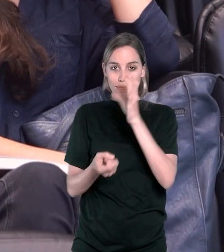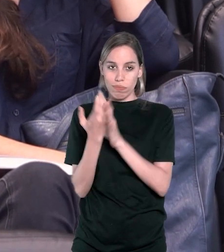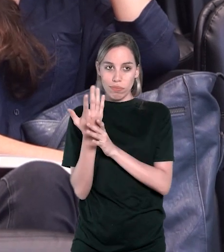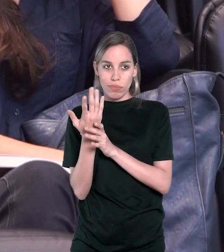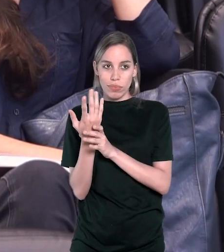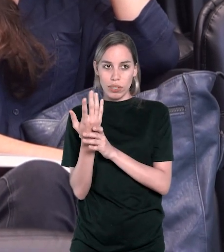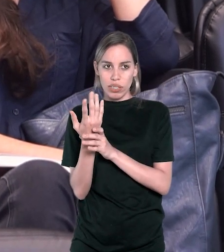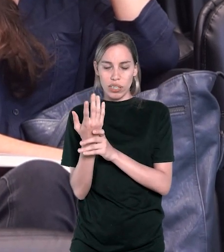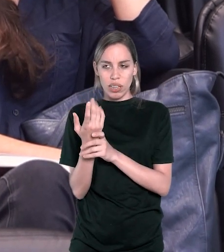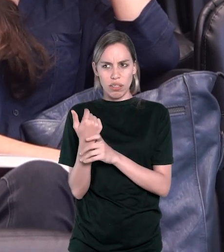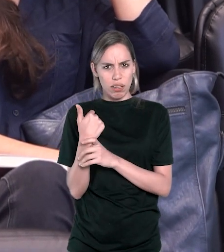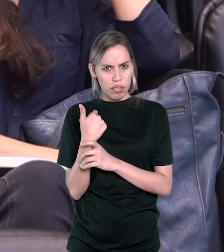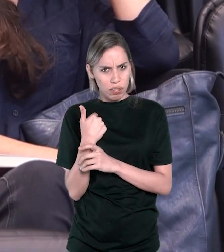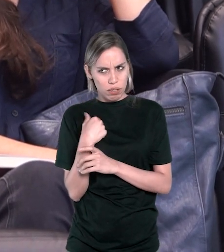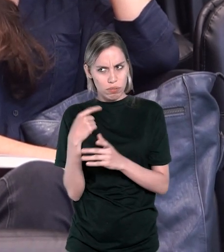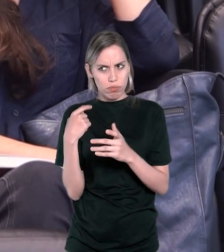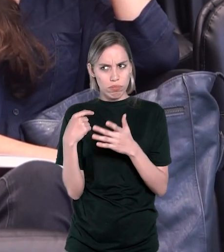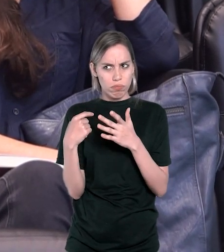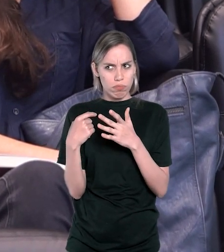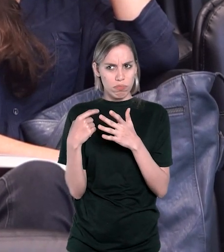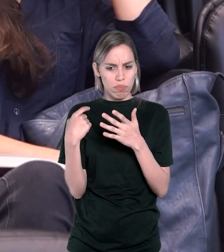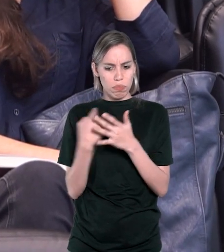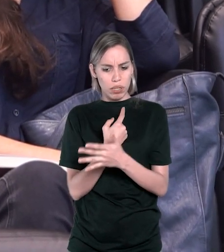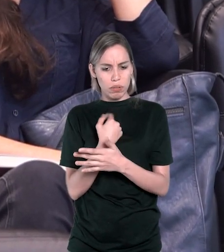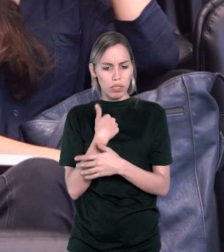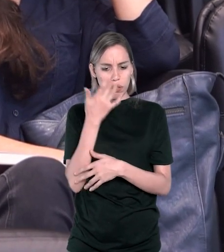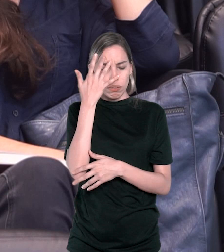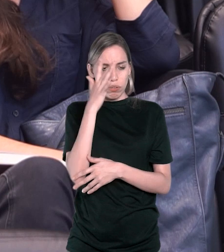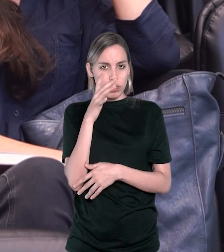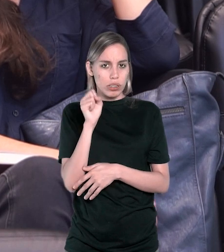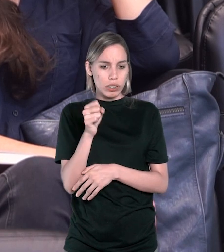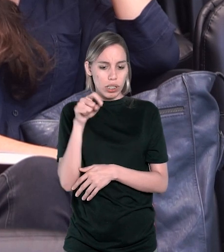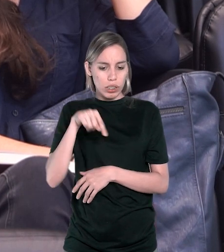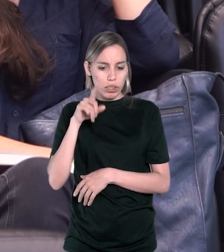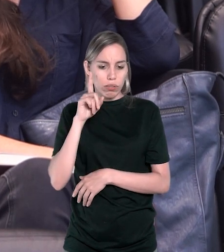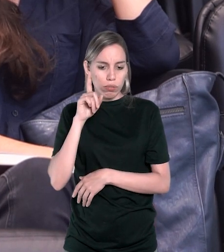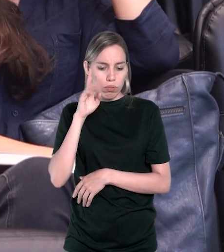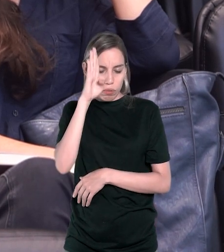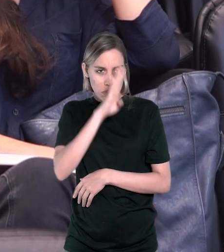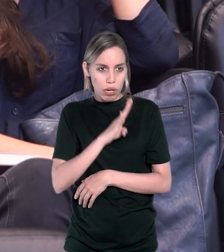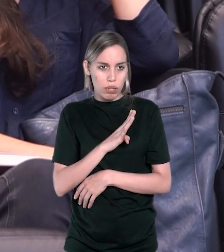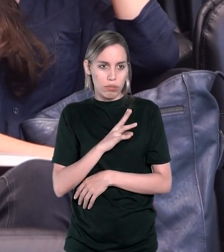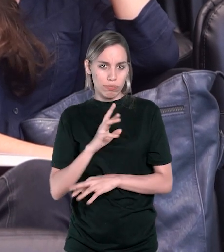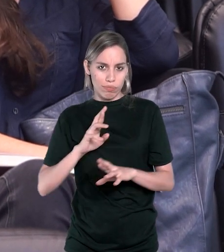não sei se isso tem a ver com o nosso sistema educacional. Você está pegando um ponto aí que eu acho que talvez o